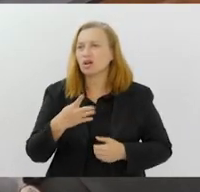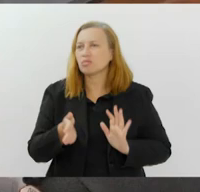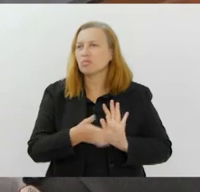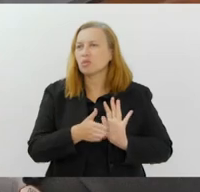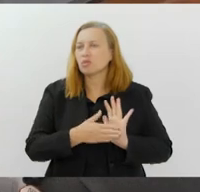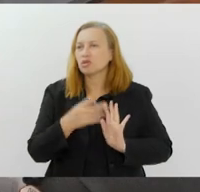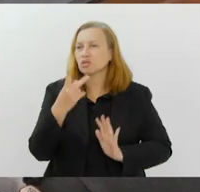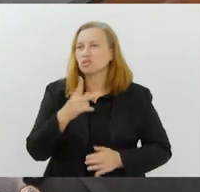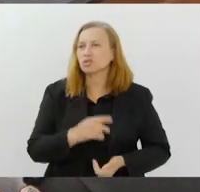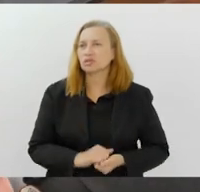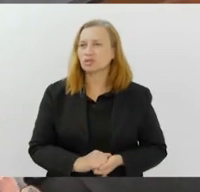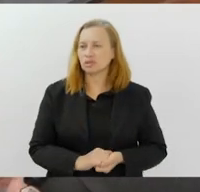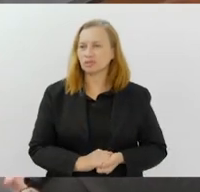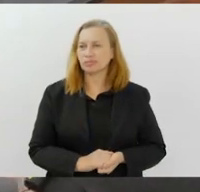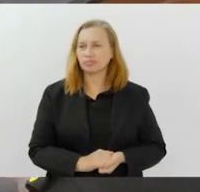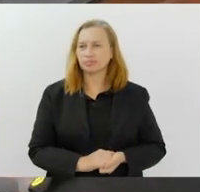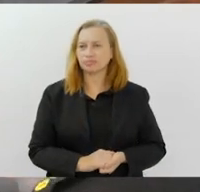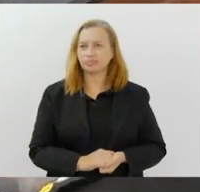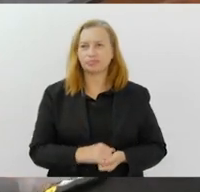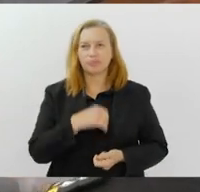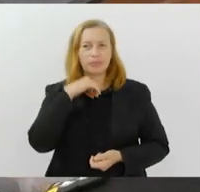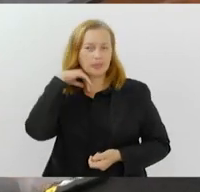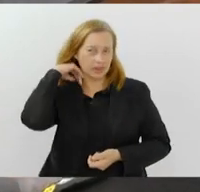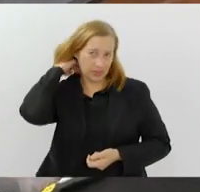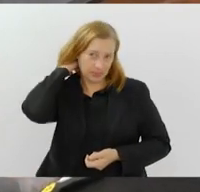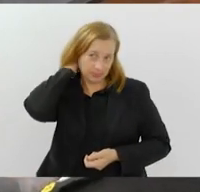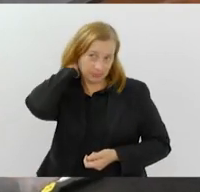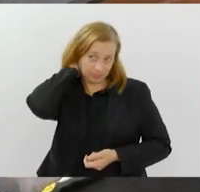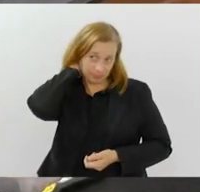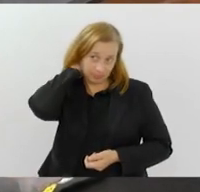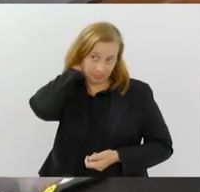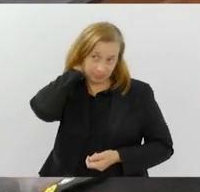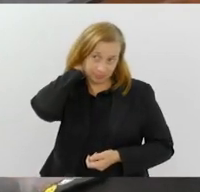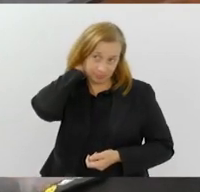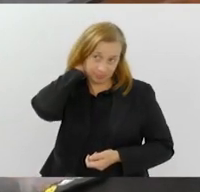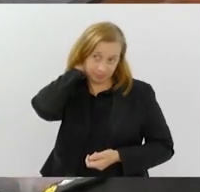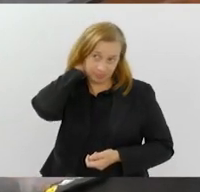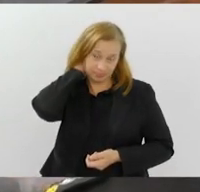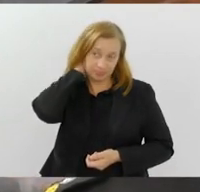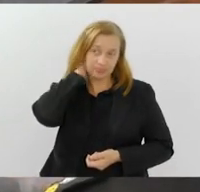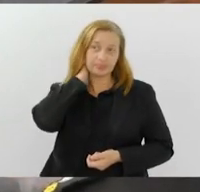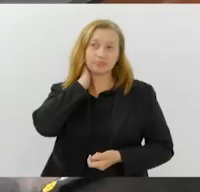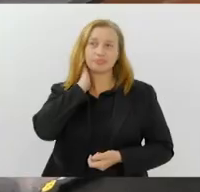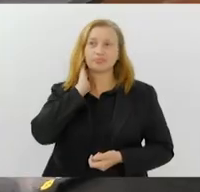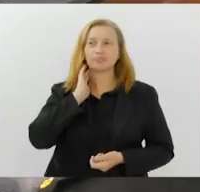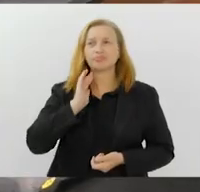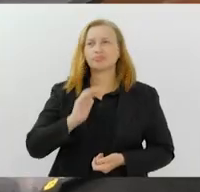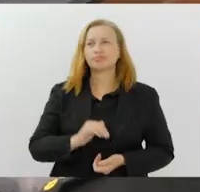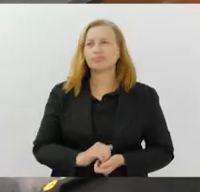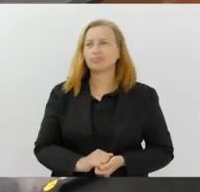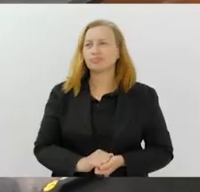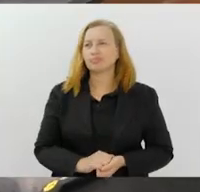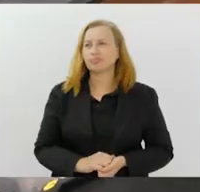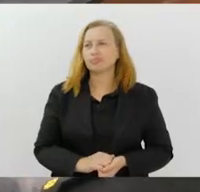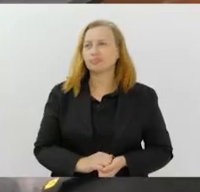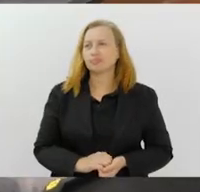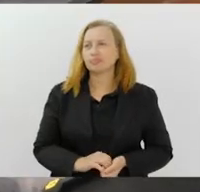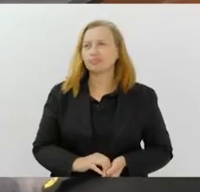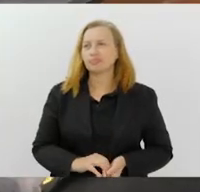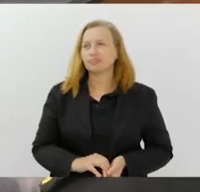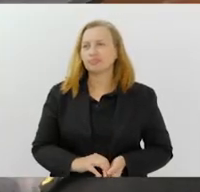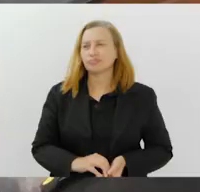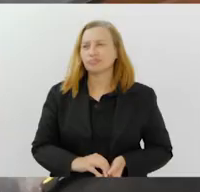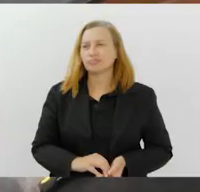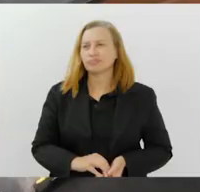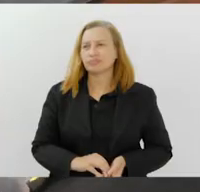propuseram esse é umou tá aqui tá aqui privados e a a administração